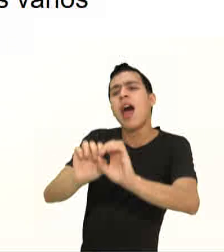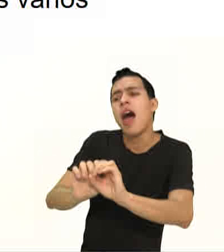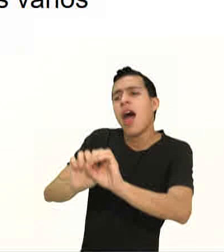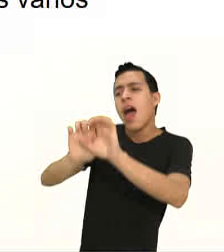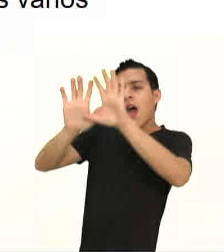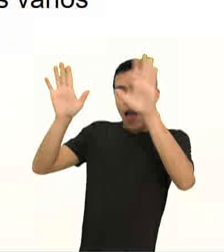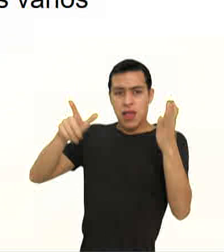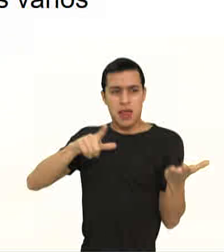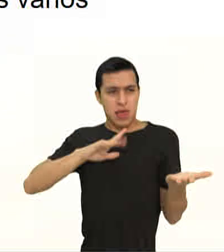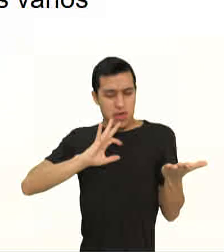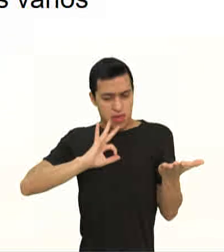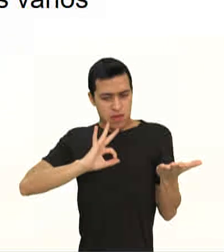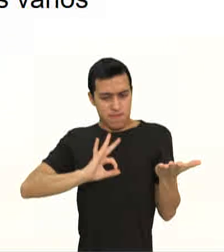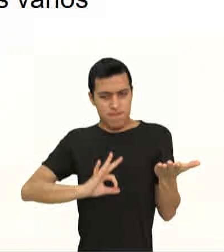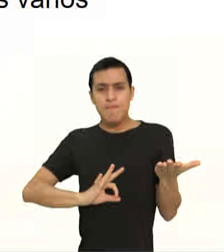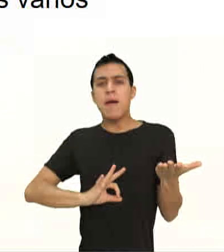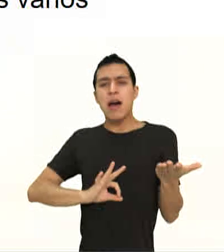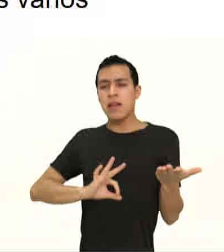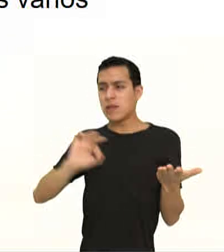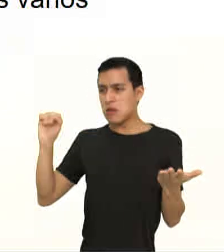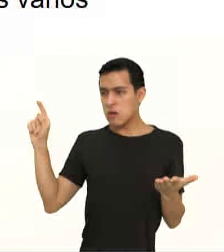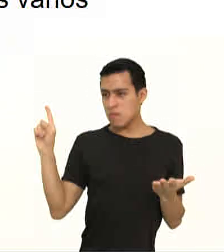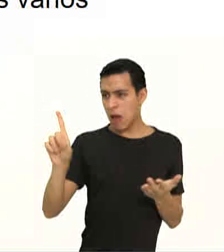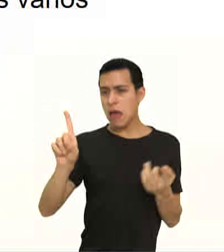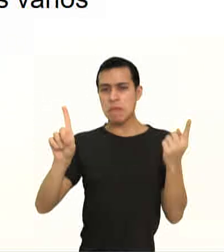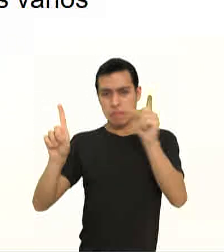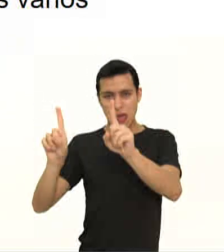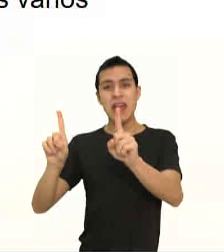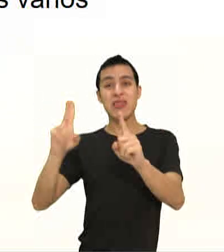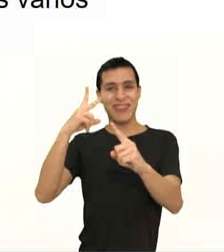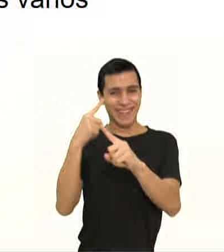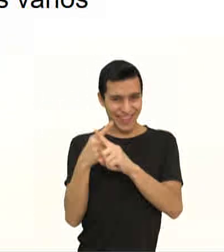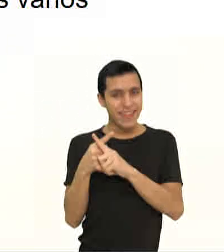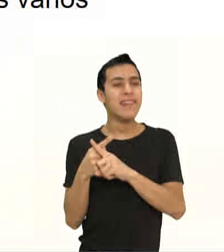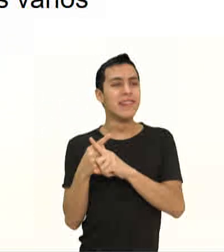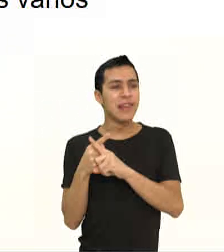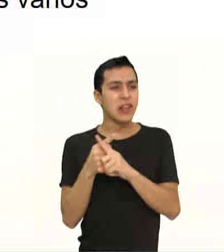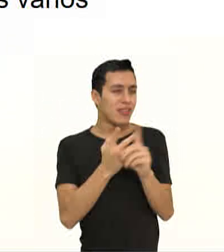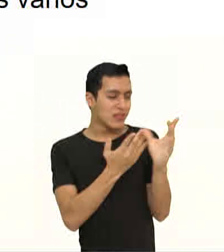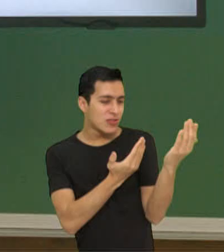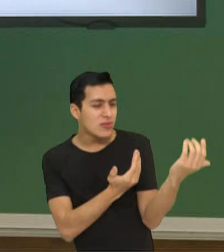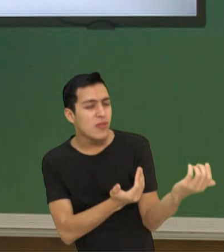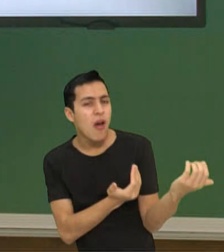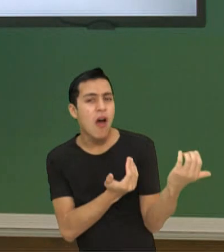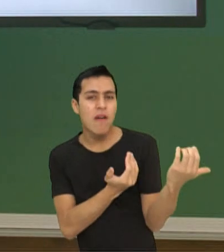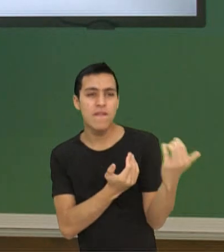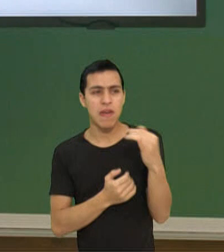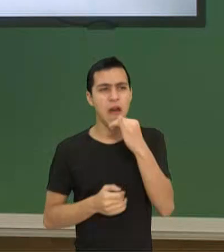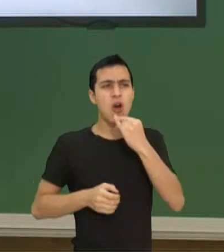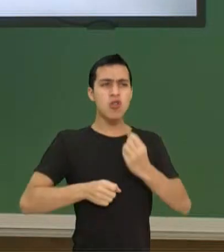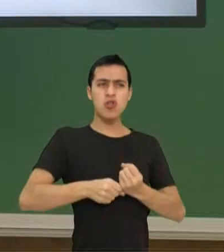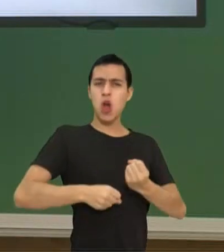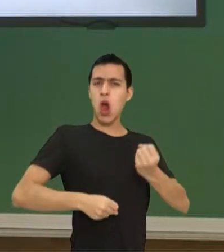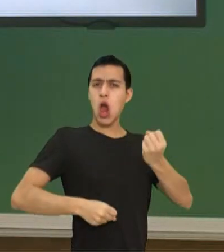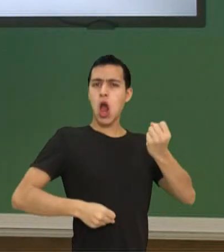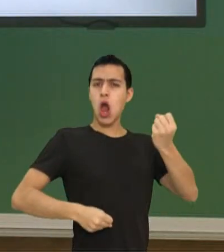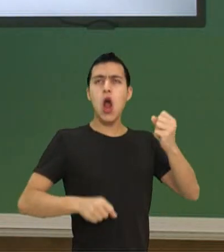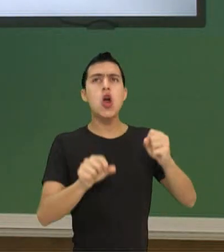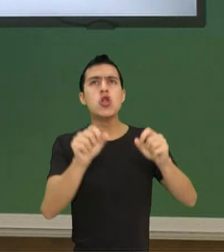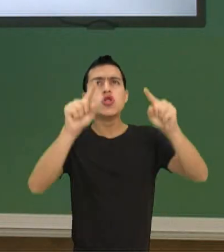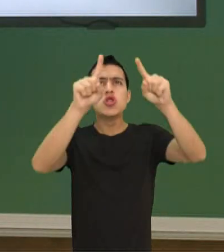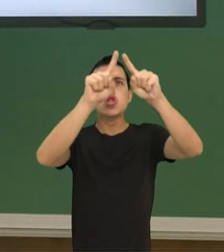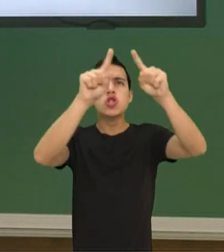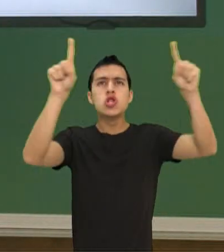o Padre Miguel Hidalgo representado 2 vezes aqui, ele mais novo, carregando o estandarte, lembra lá